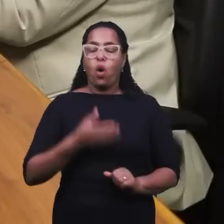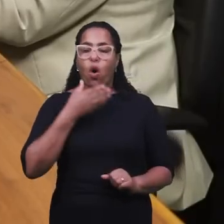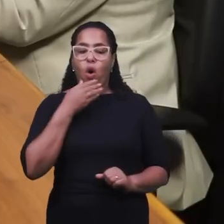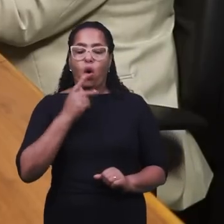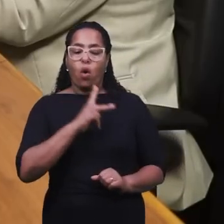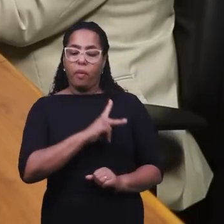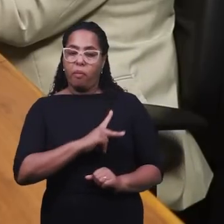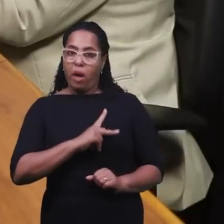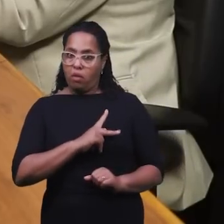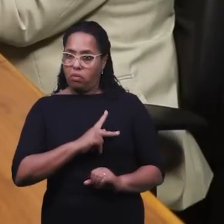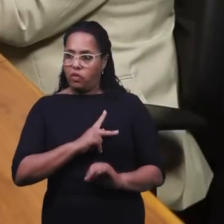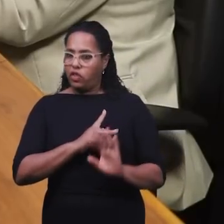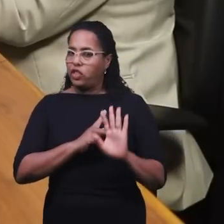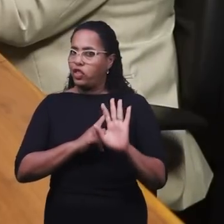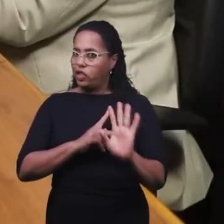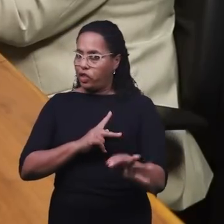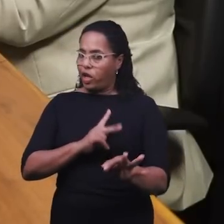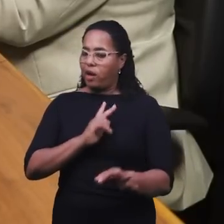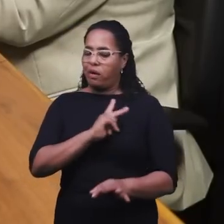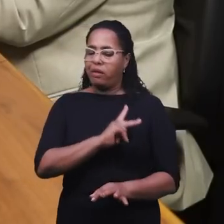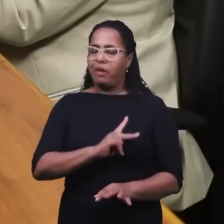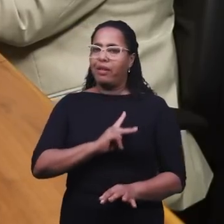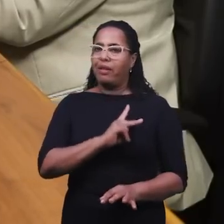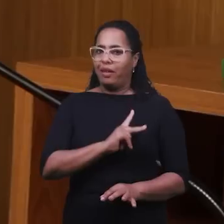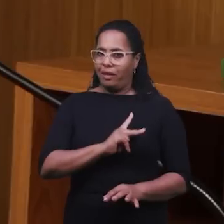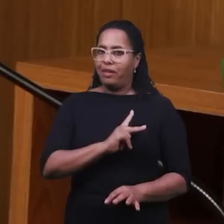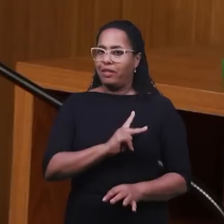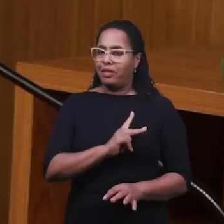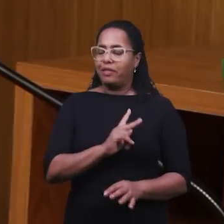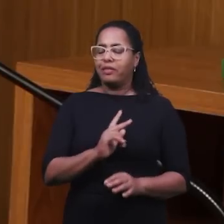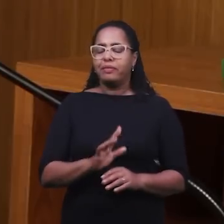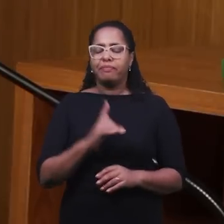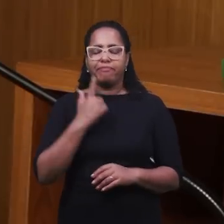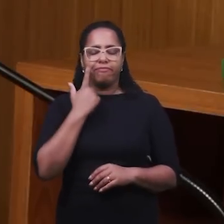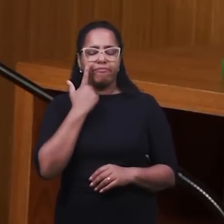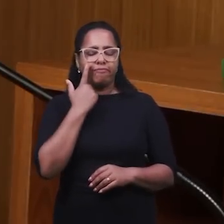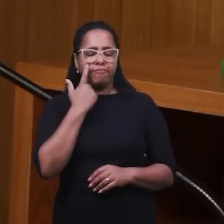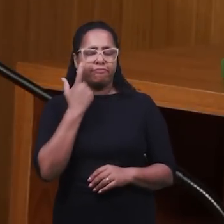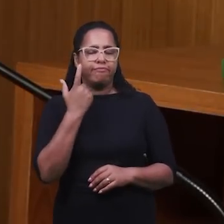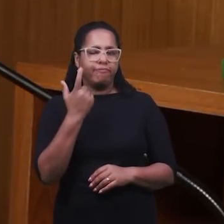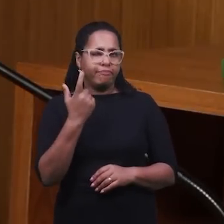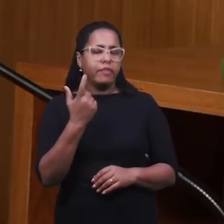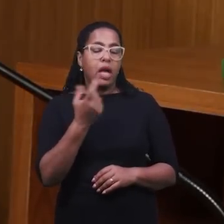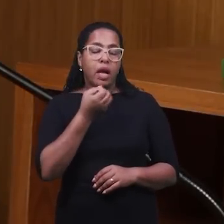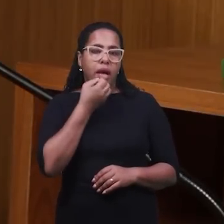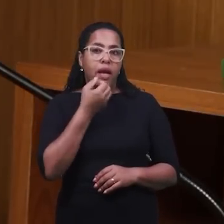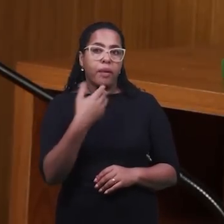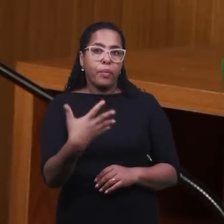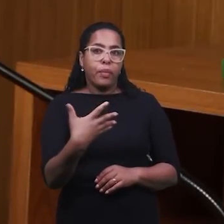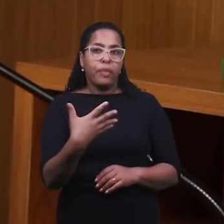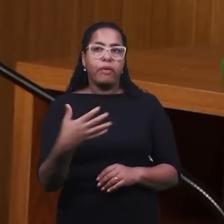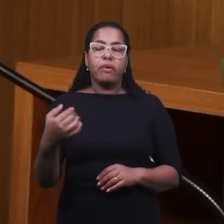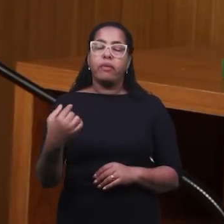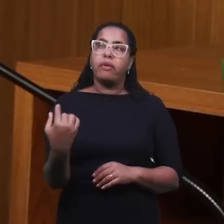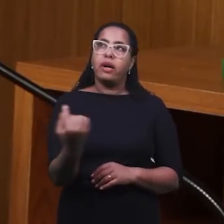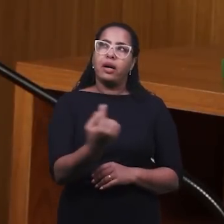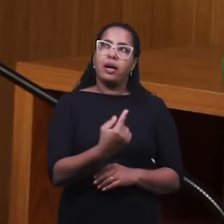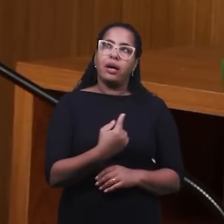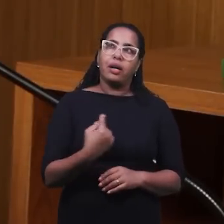que forma isso pode acontecer, como eles são. Bom,